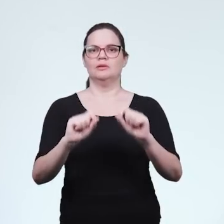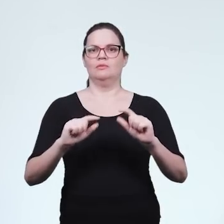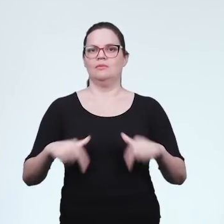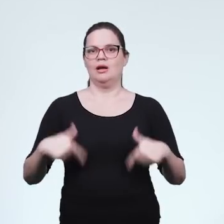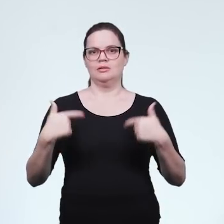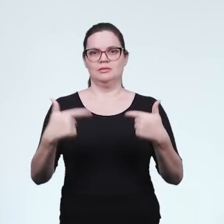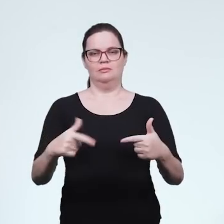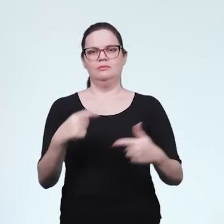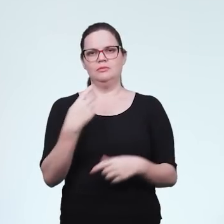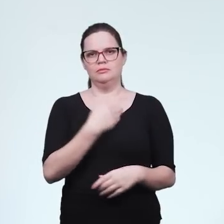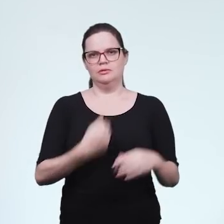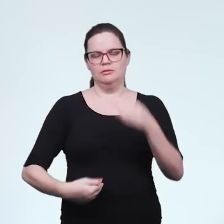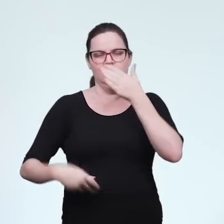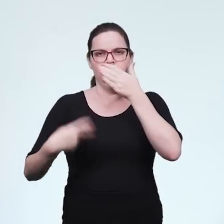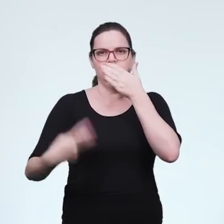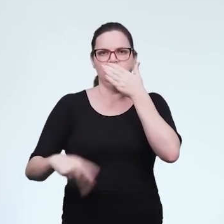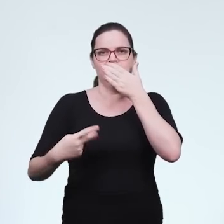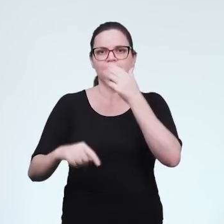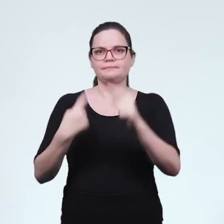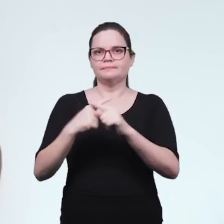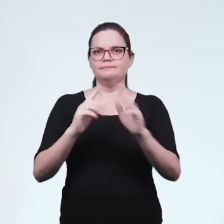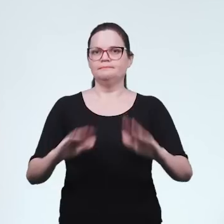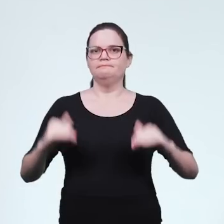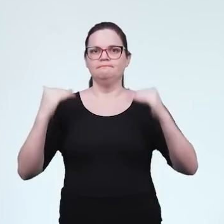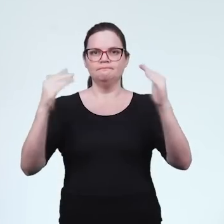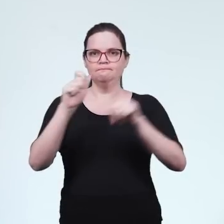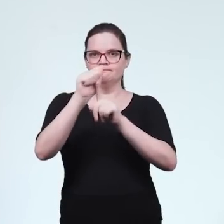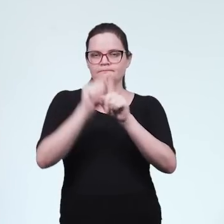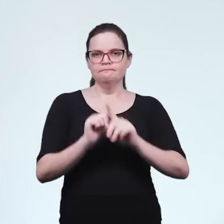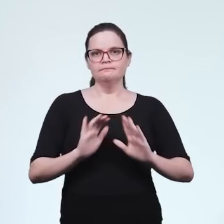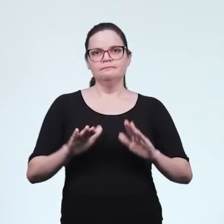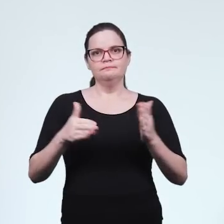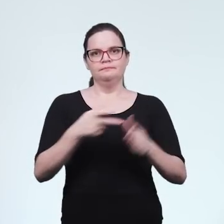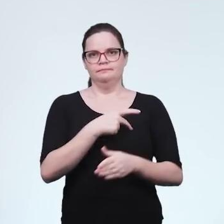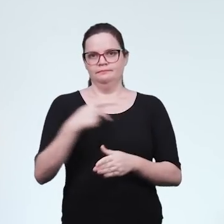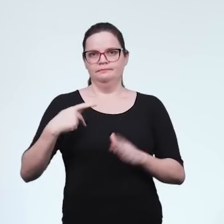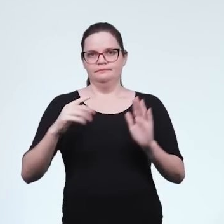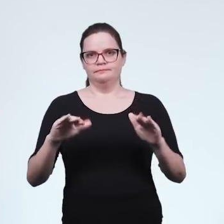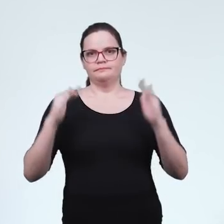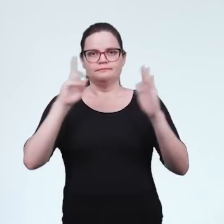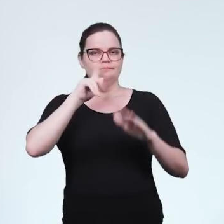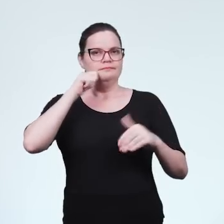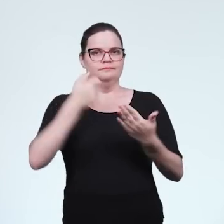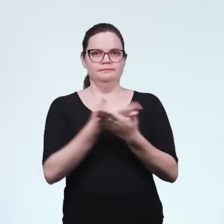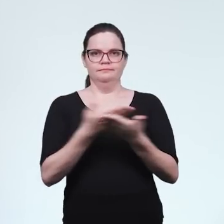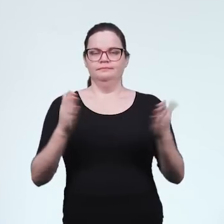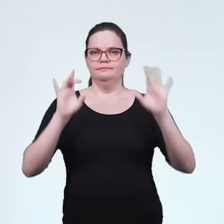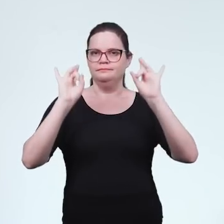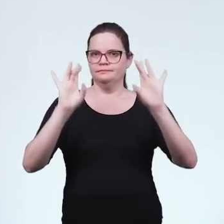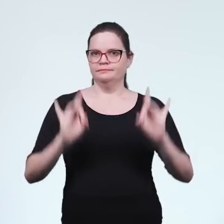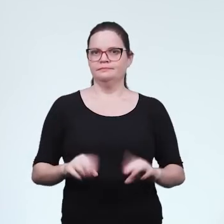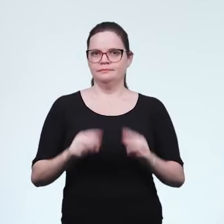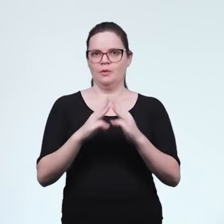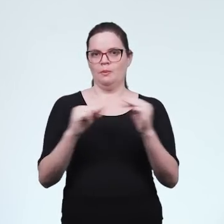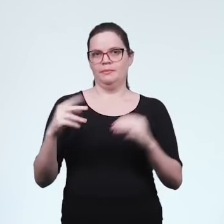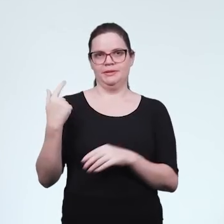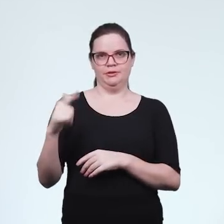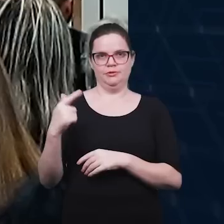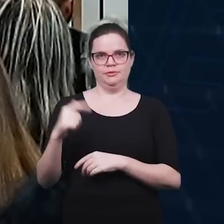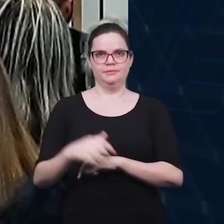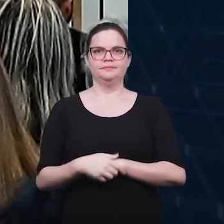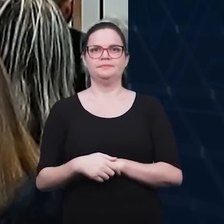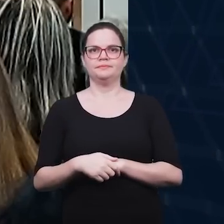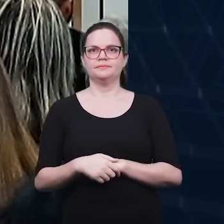ato público com autoridades e encerrou o mês dedicado aos pastores com uma ceia especial no Manaim de